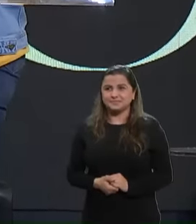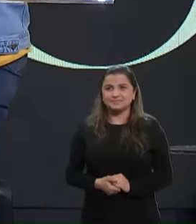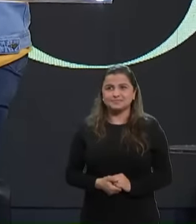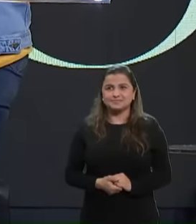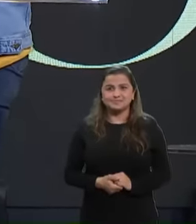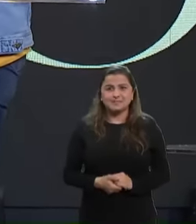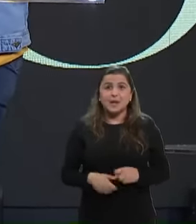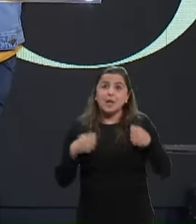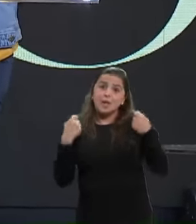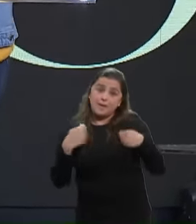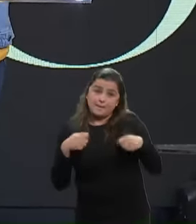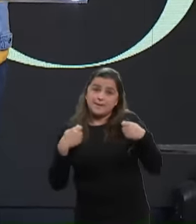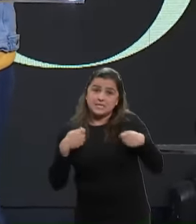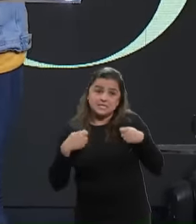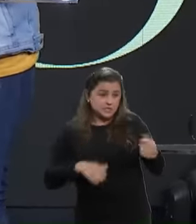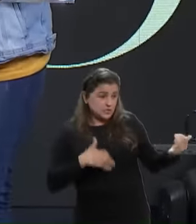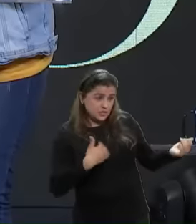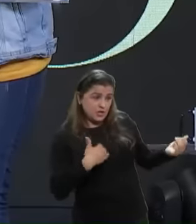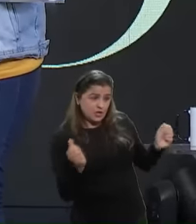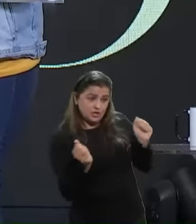Preciso que os músicos preguem comigo.